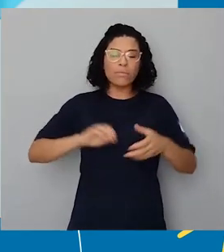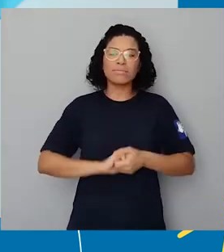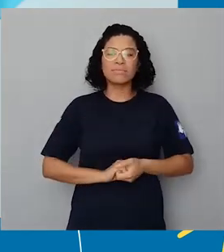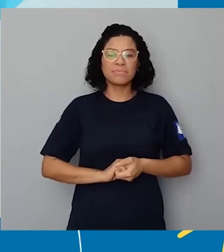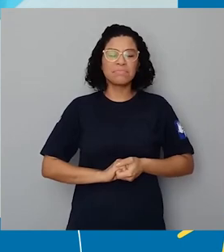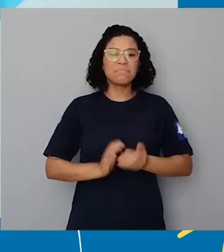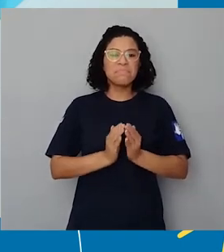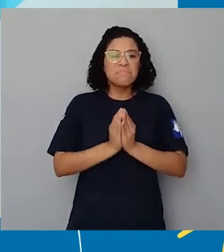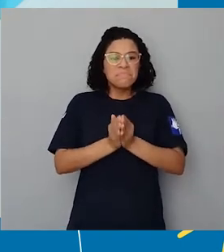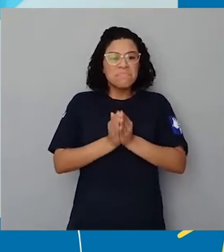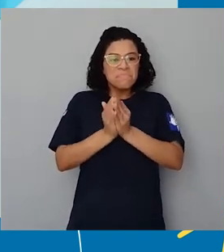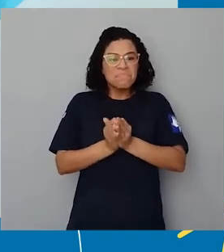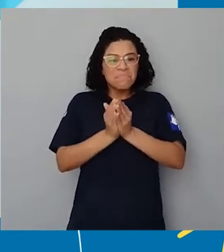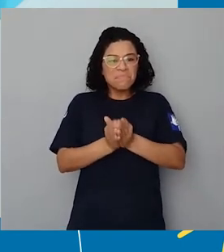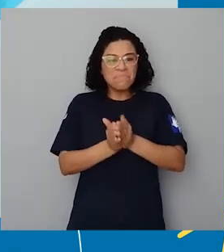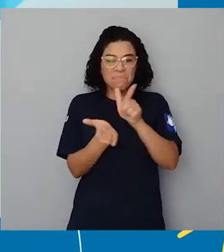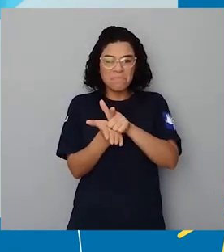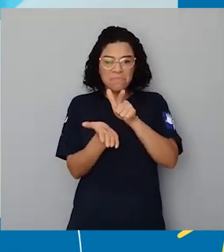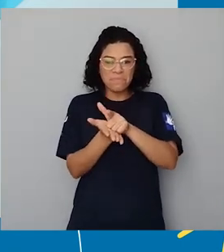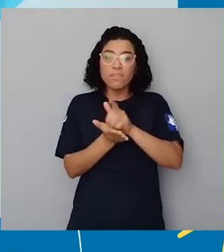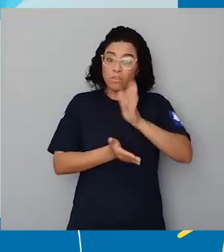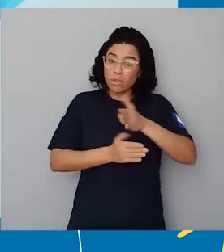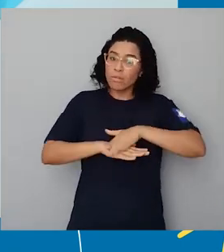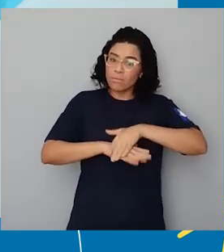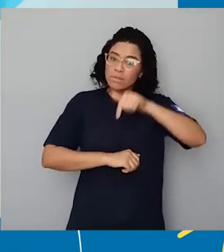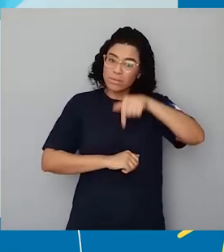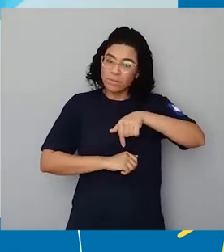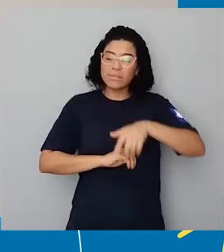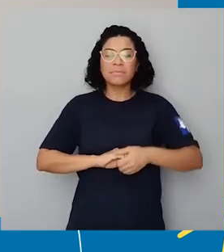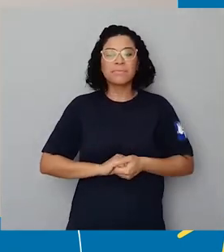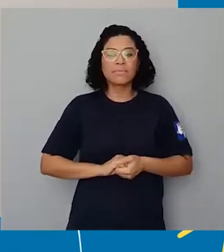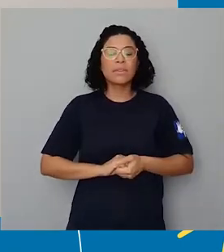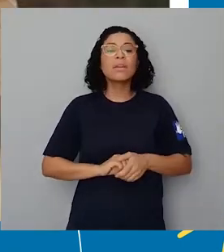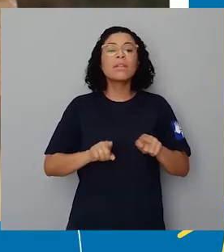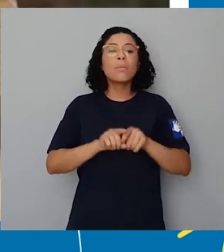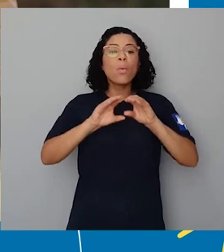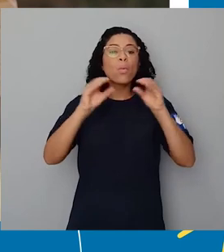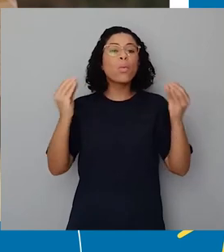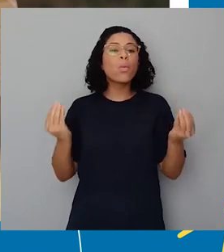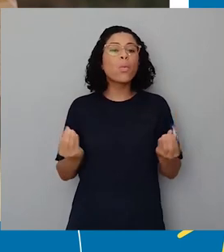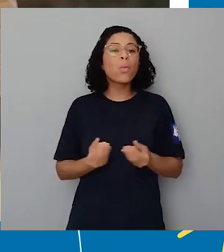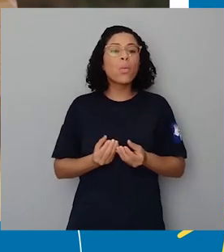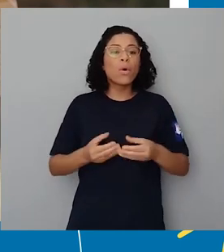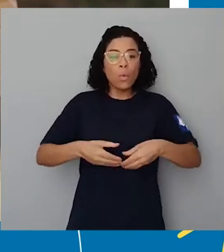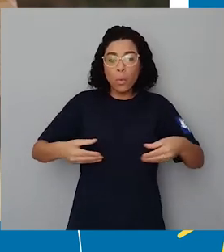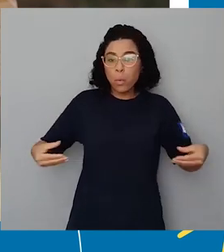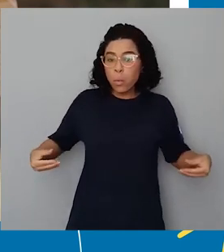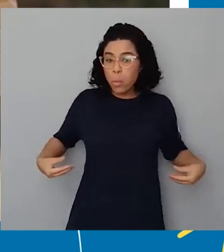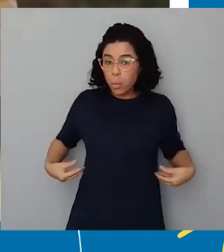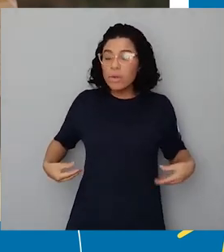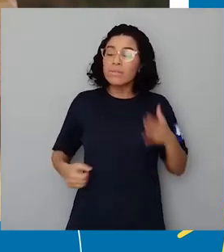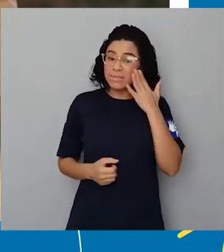Barquinho de papel, também já fizemos aqui. E bambolê, você em casa já viu